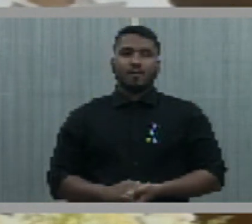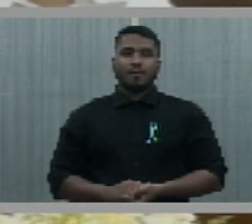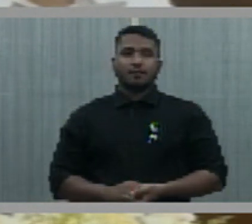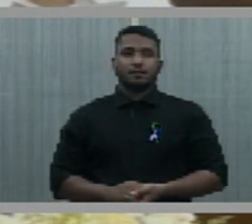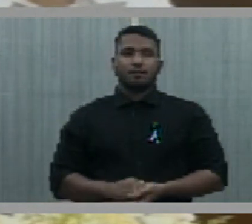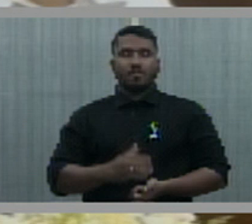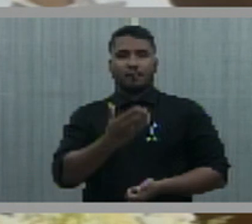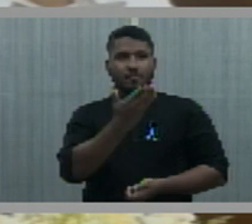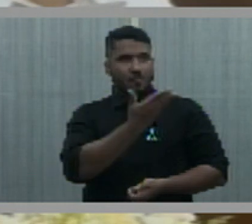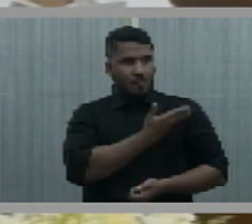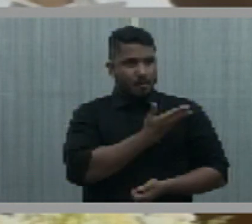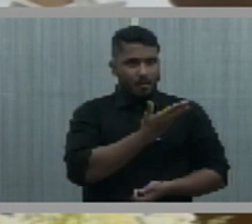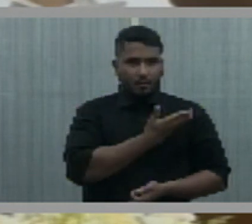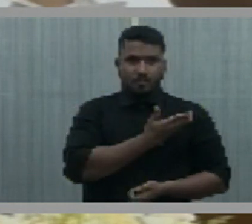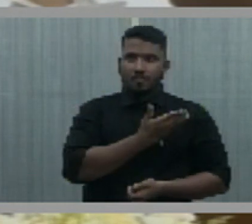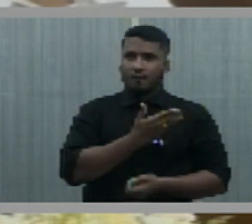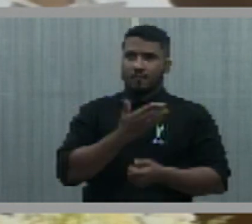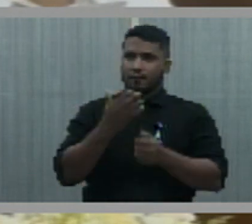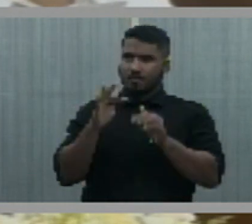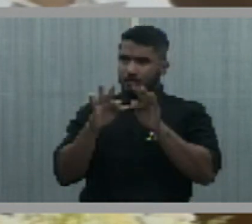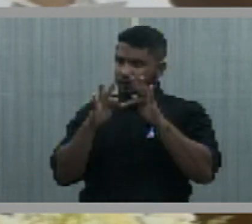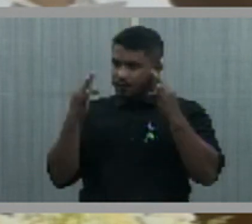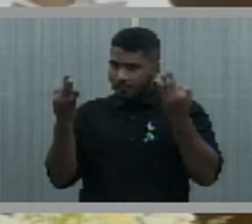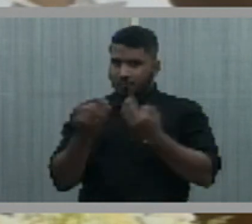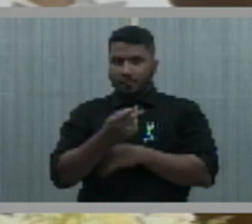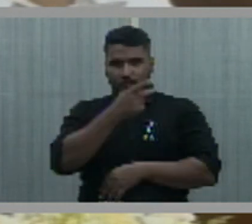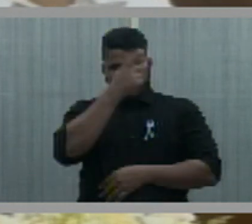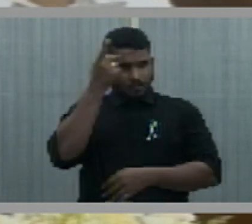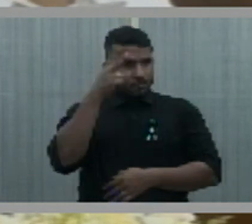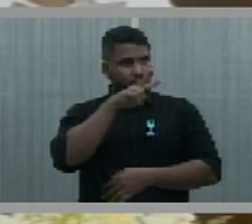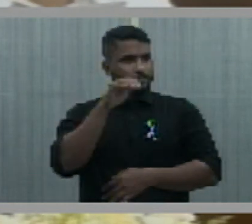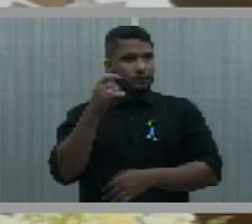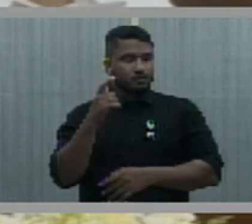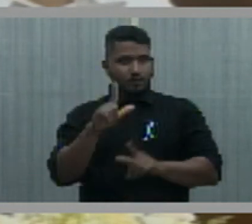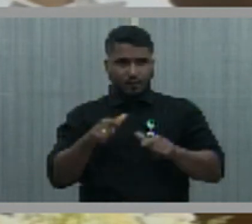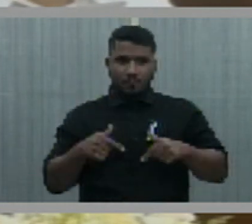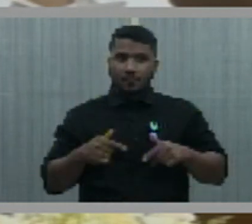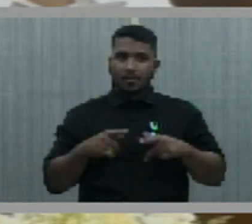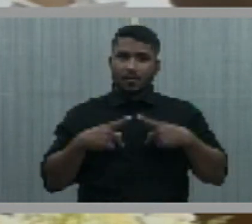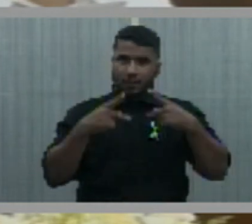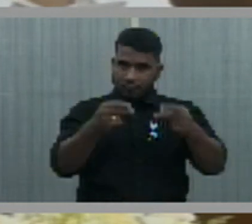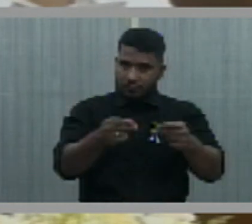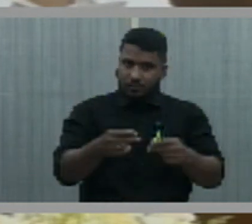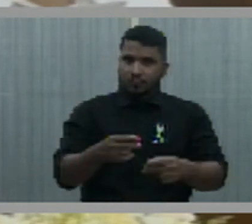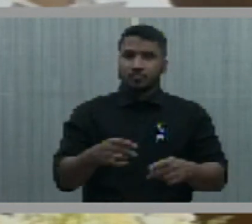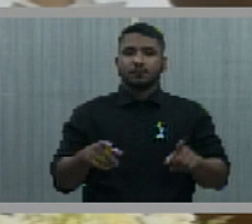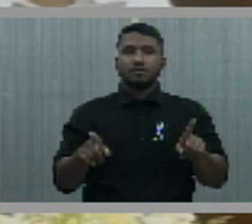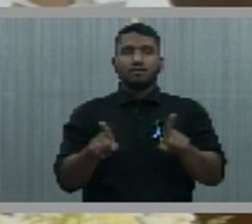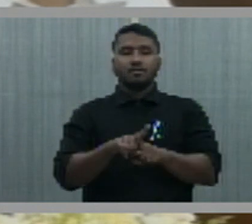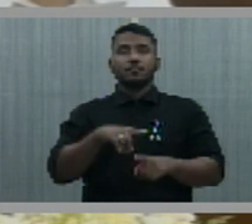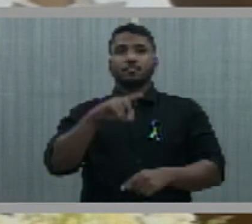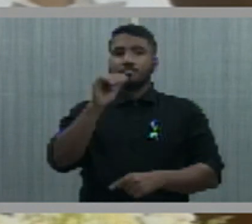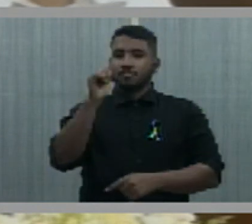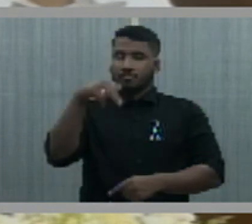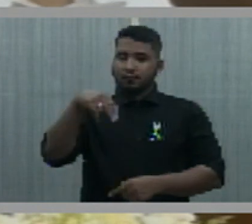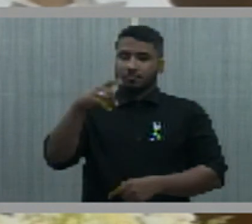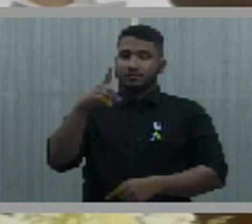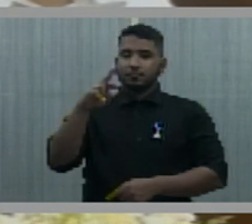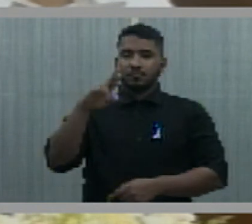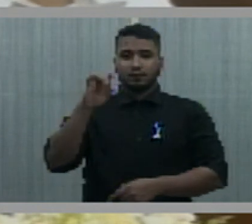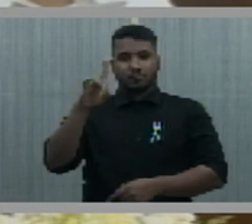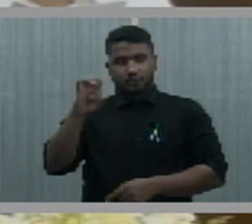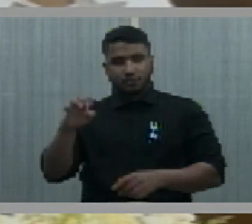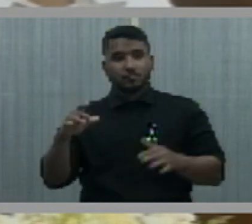Amigos e familiares homenageados, reverendíssimo senhor Dom Ed Walter Andrade, bispo da